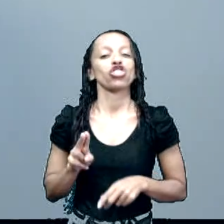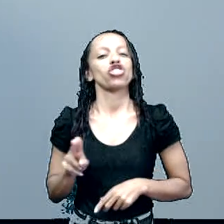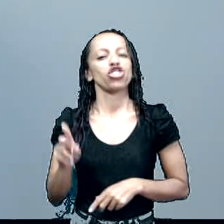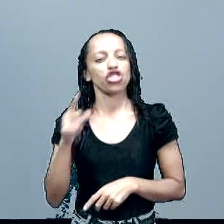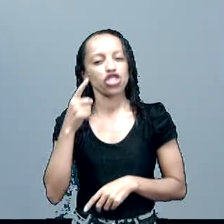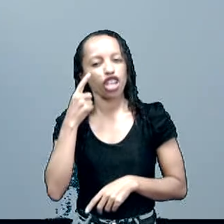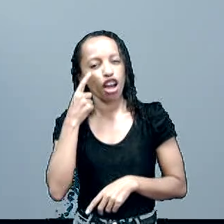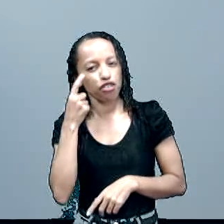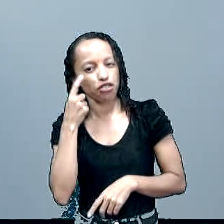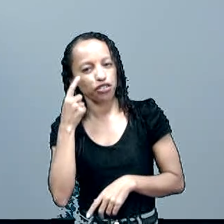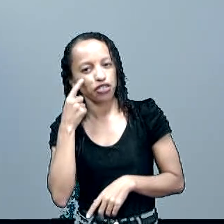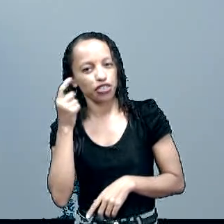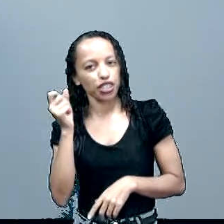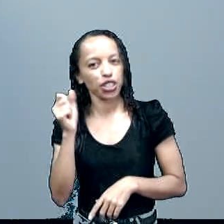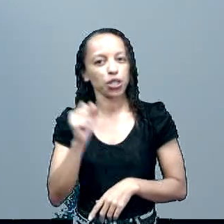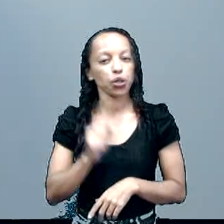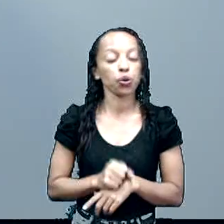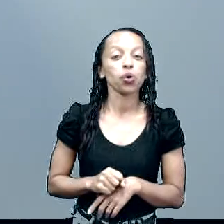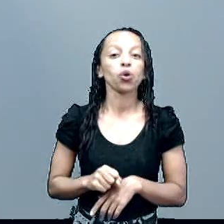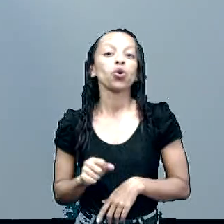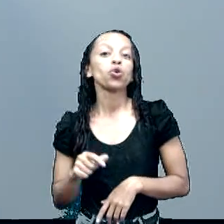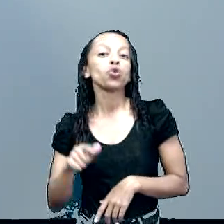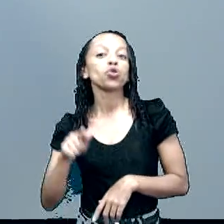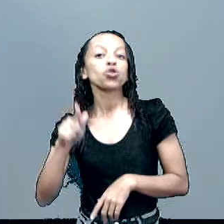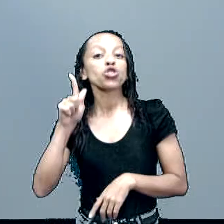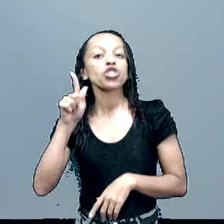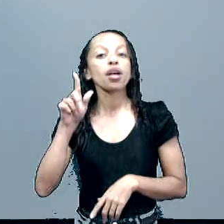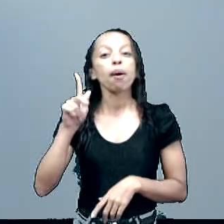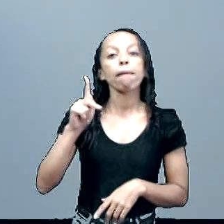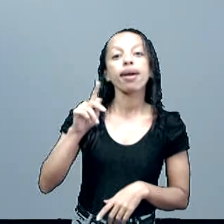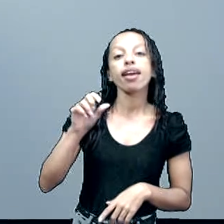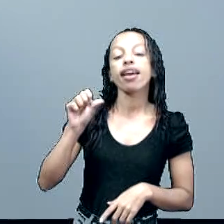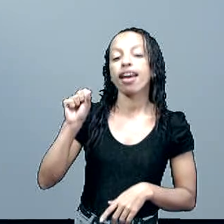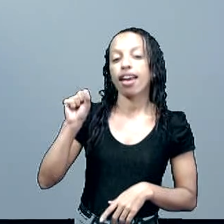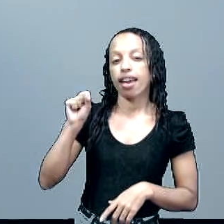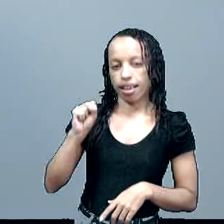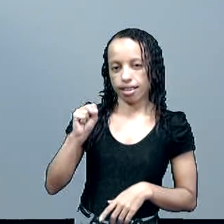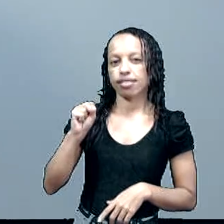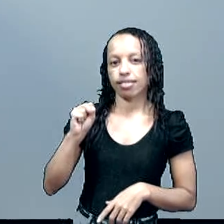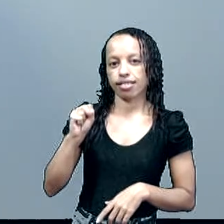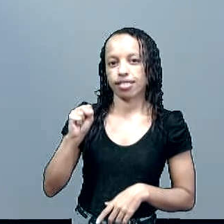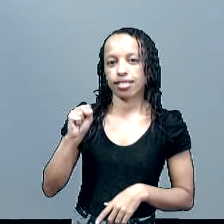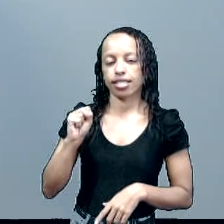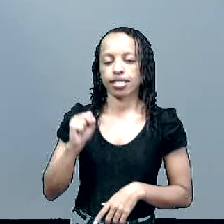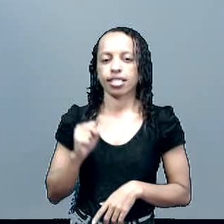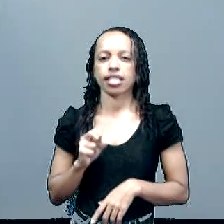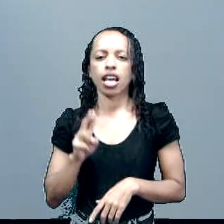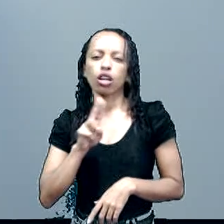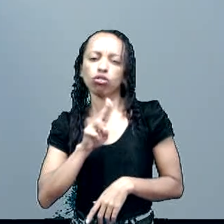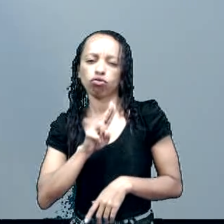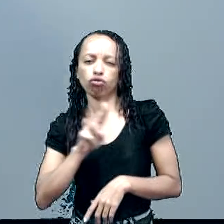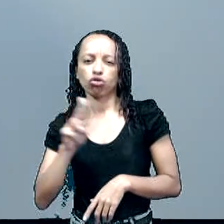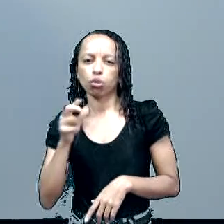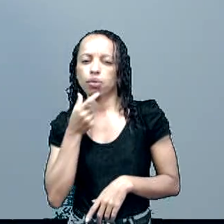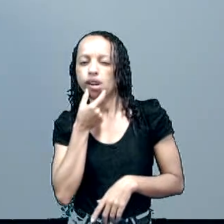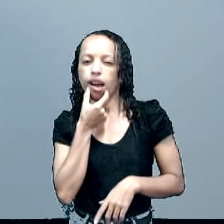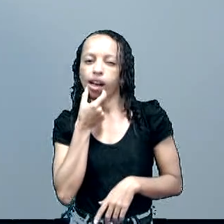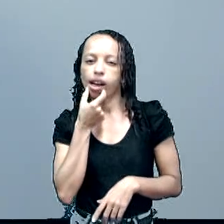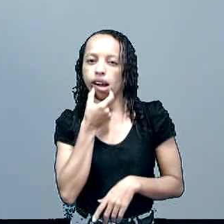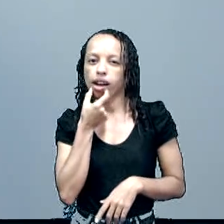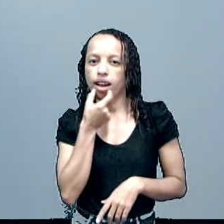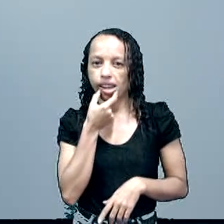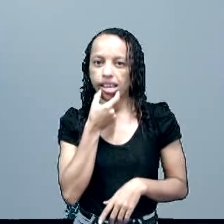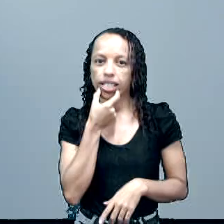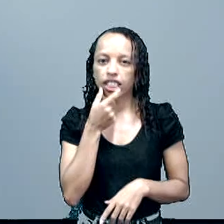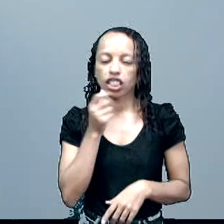que é uma sigla em inglês que é o Global positioning System que seria sistema de posicionamento global que é um